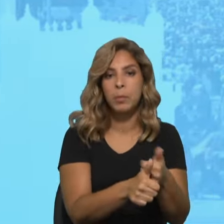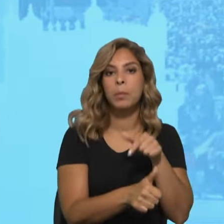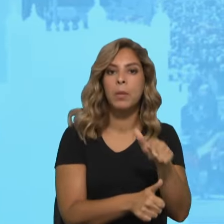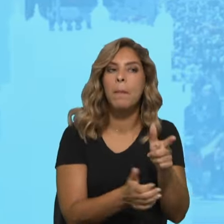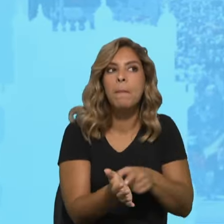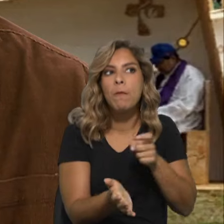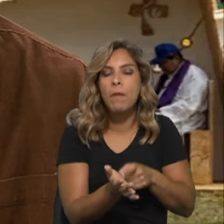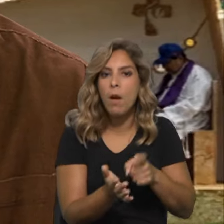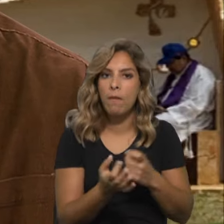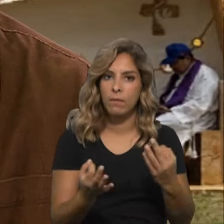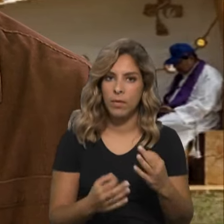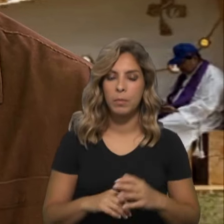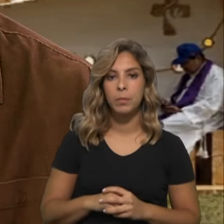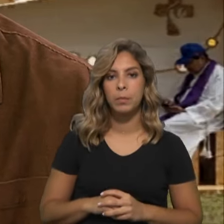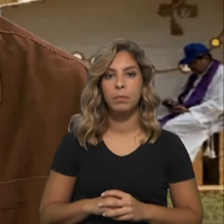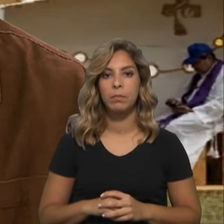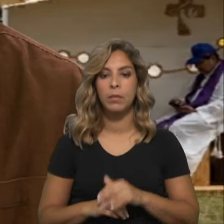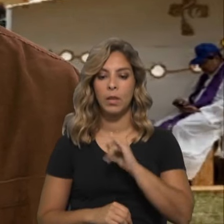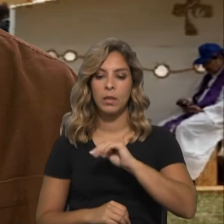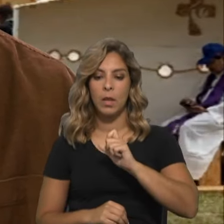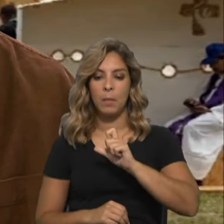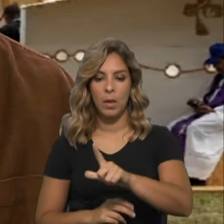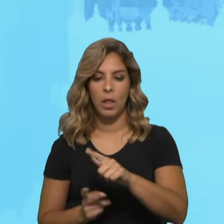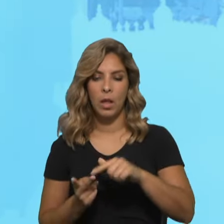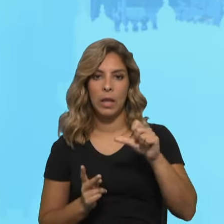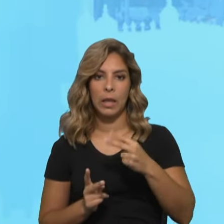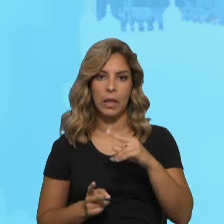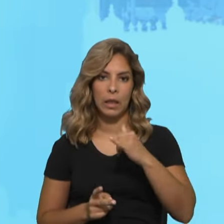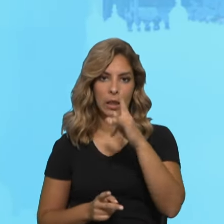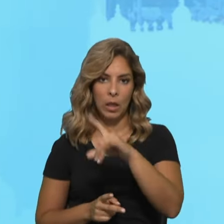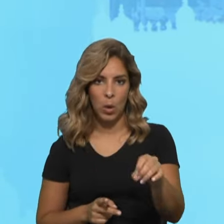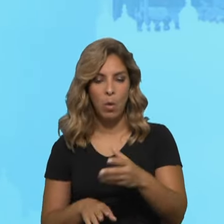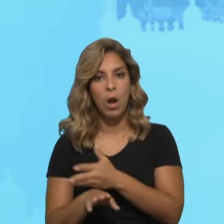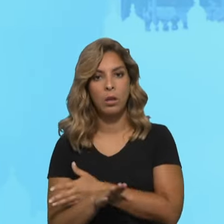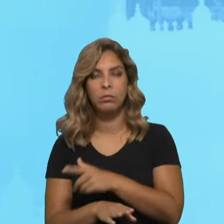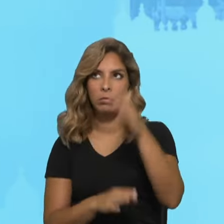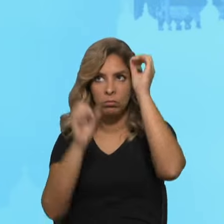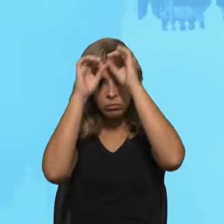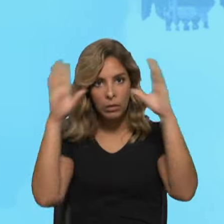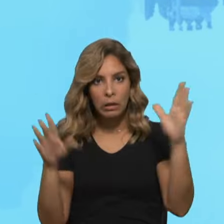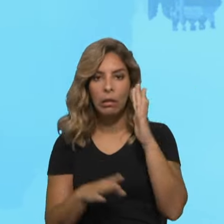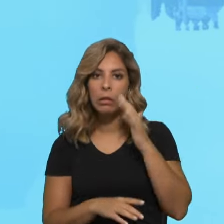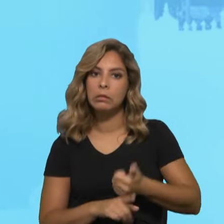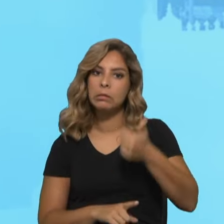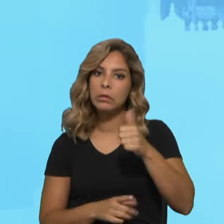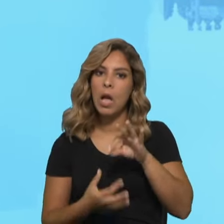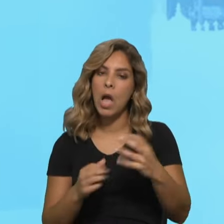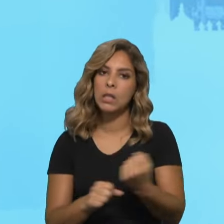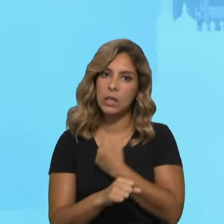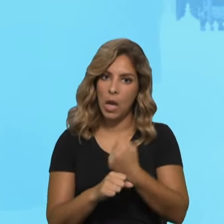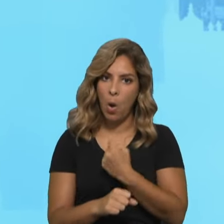necessidades Isabel Quintão eh referia já H há pouco a ideia é ter os jovens e envolvê-los na ação da